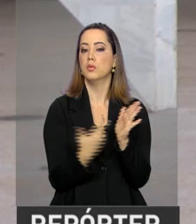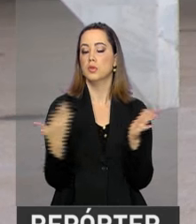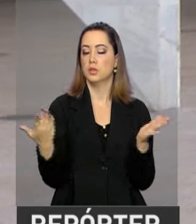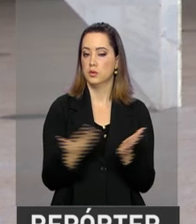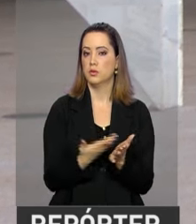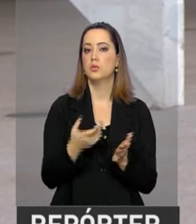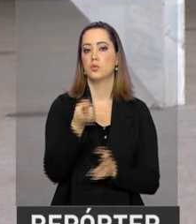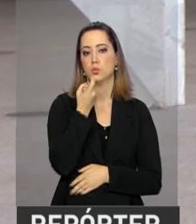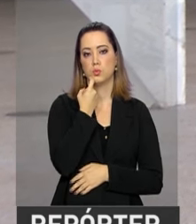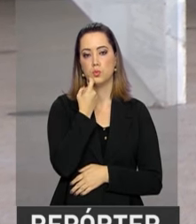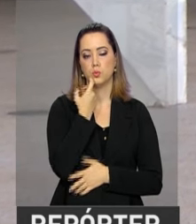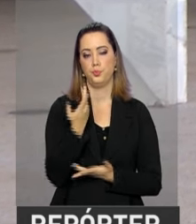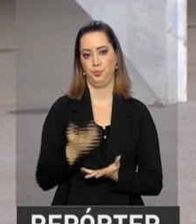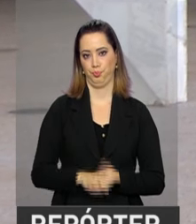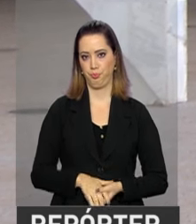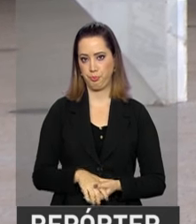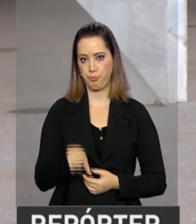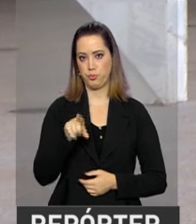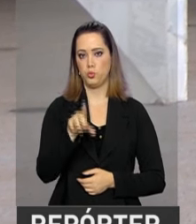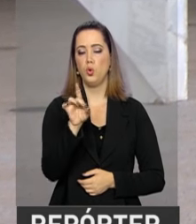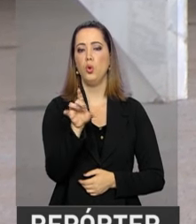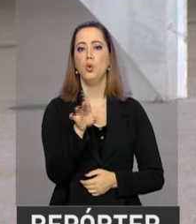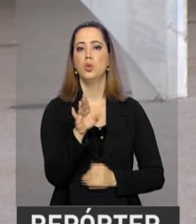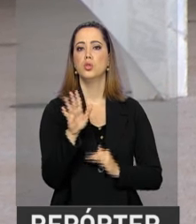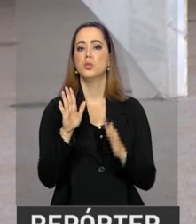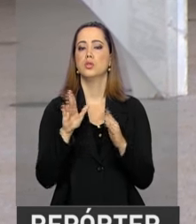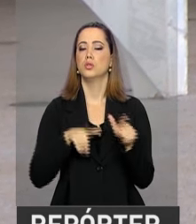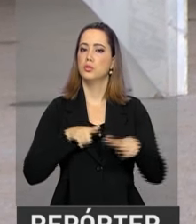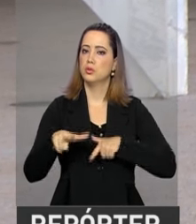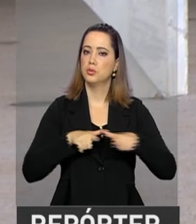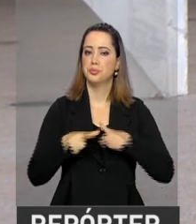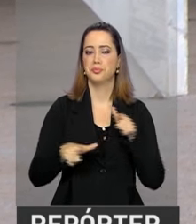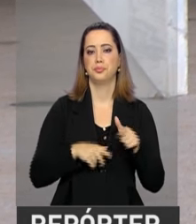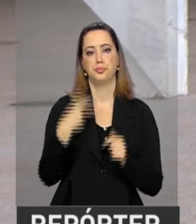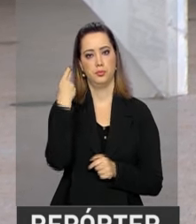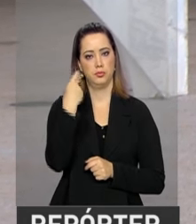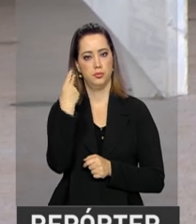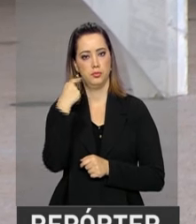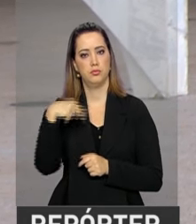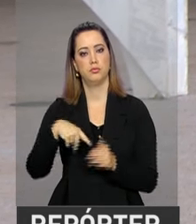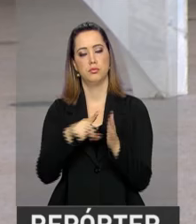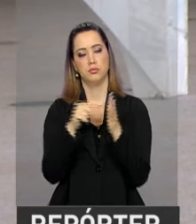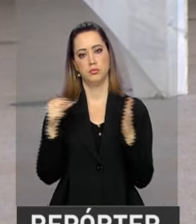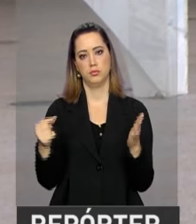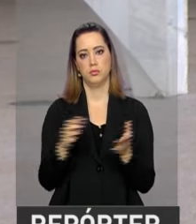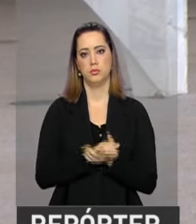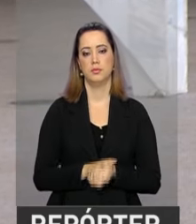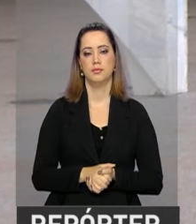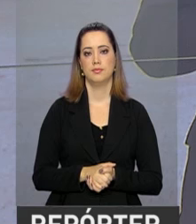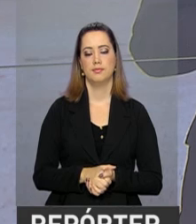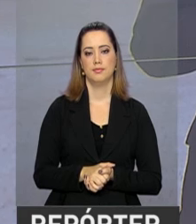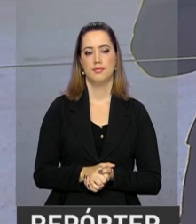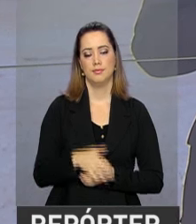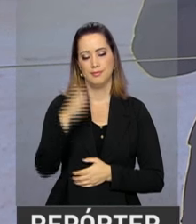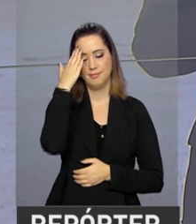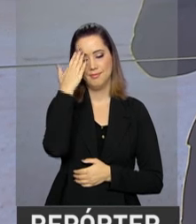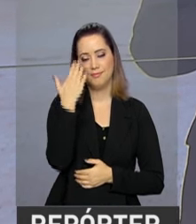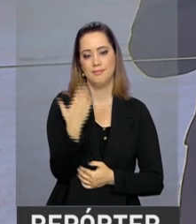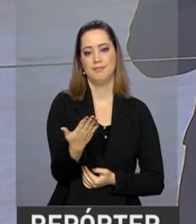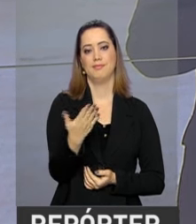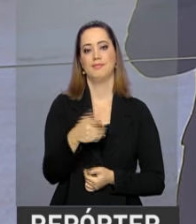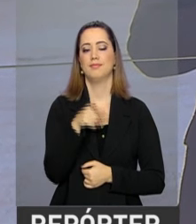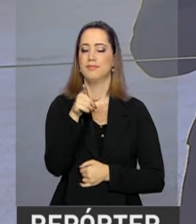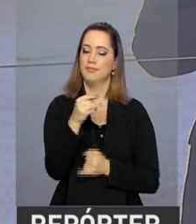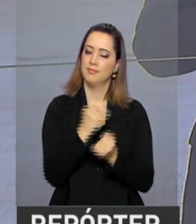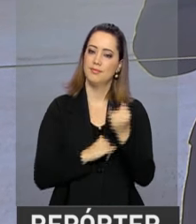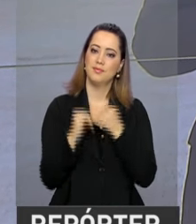desta sexta-feira, por enquanto apenas despachos internos aqui no Palácio do Planalto. Voltamos com você. Obrigada, João Pedro, pelas